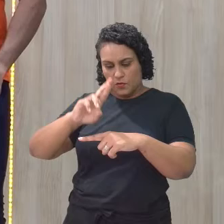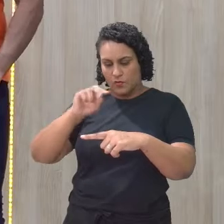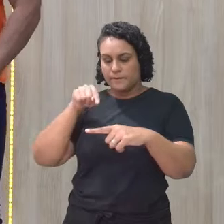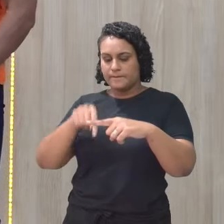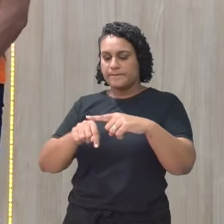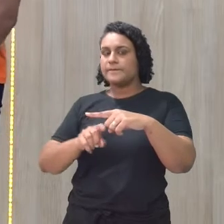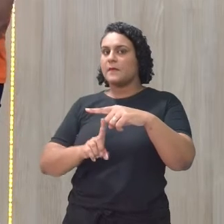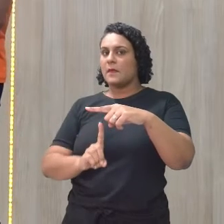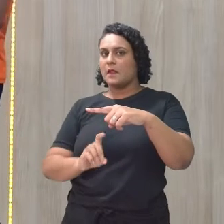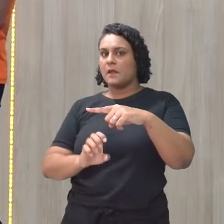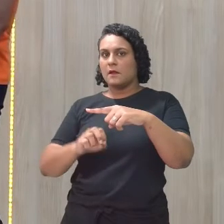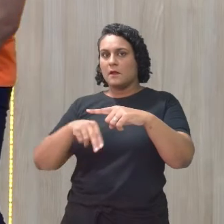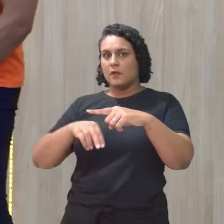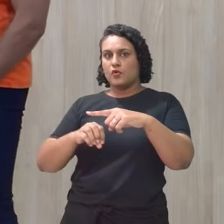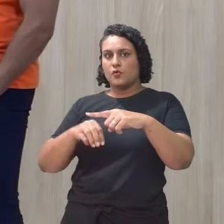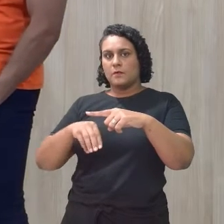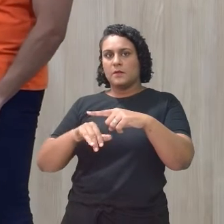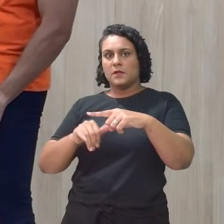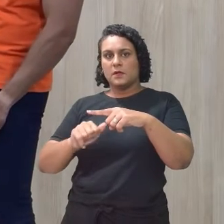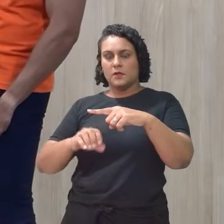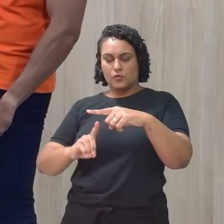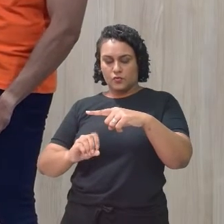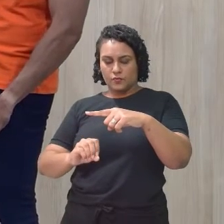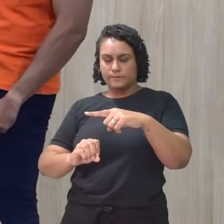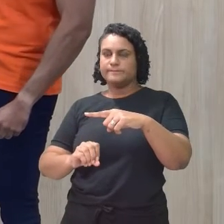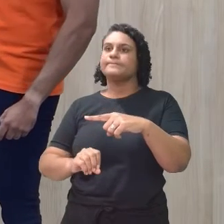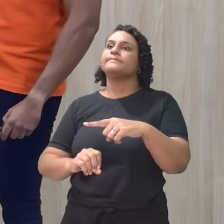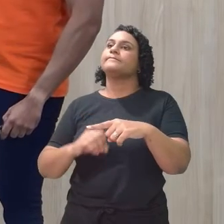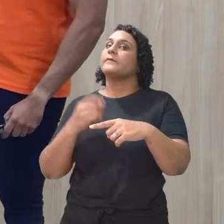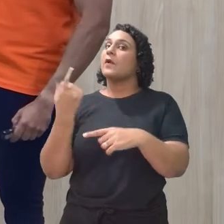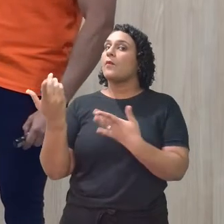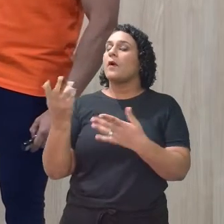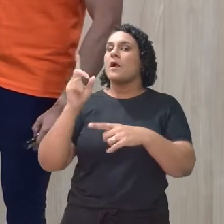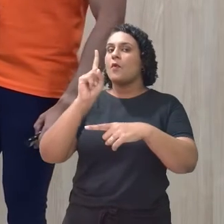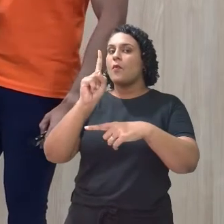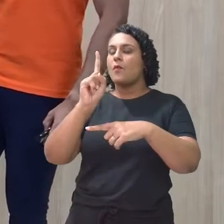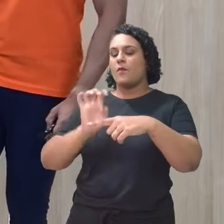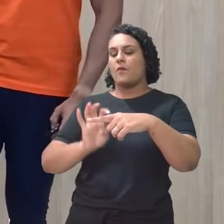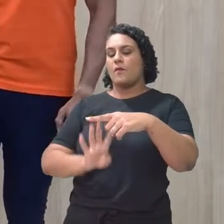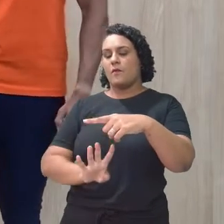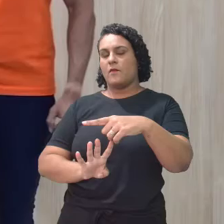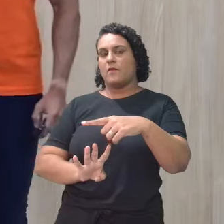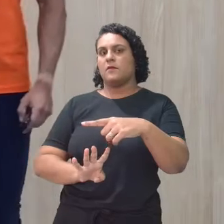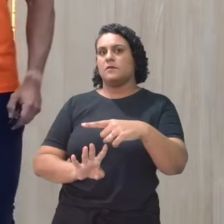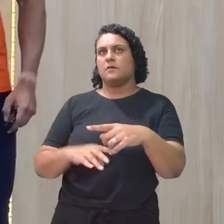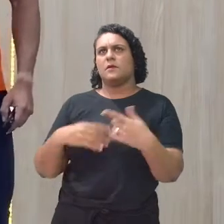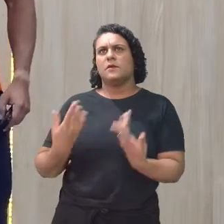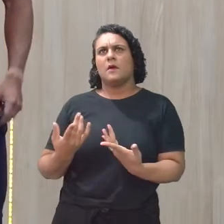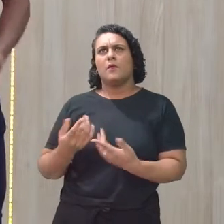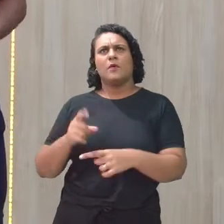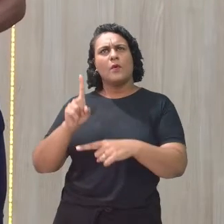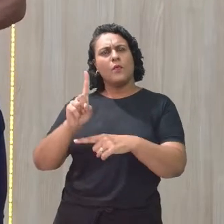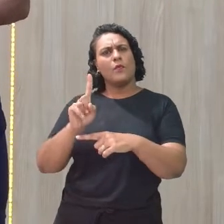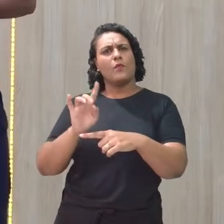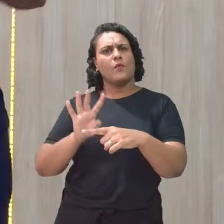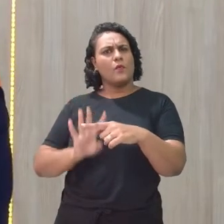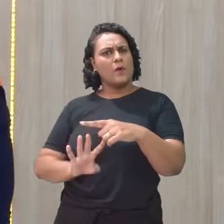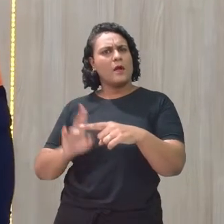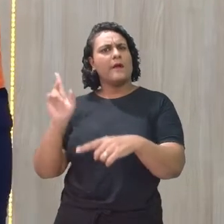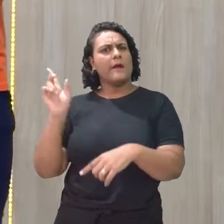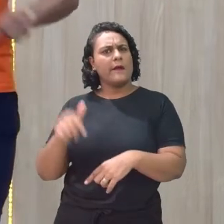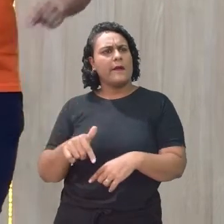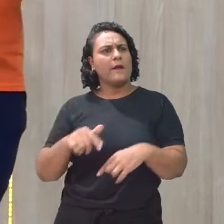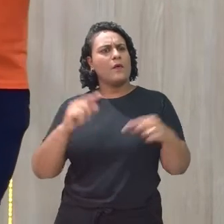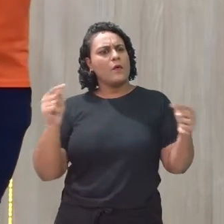certo? E a gente lê essa fração aqui como 1/4, certo? E essa ideia de 1/4 é justamente